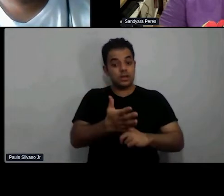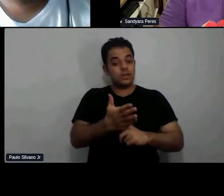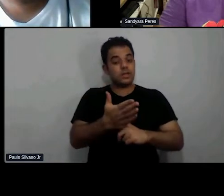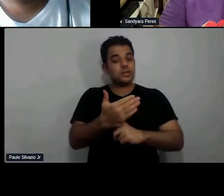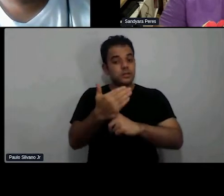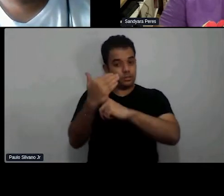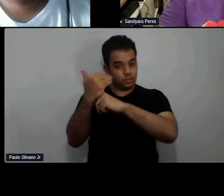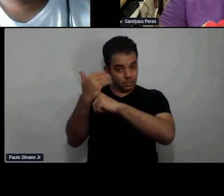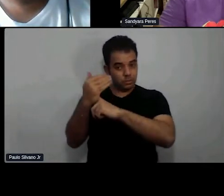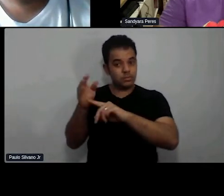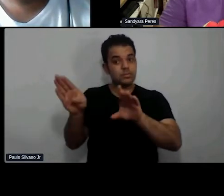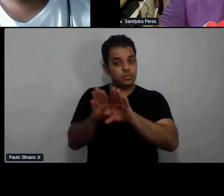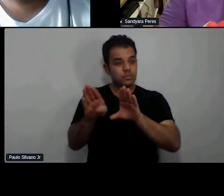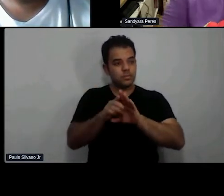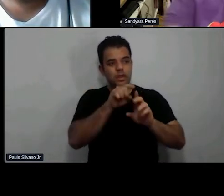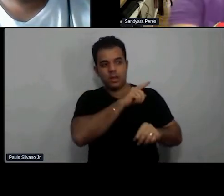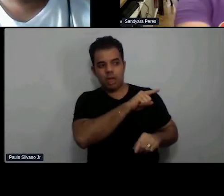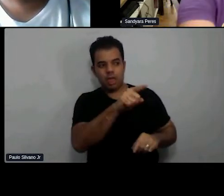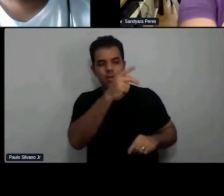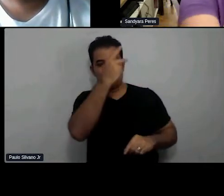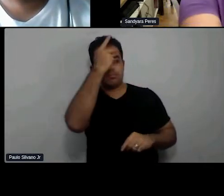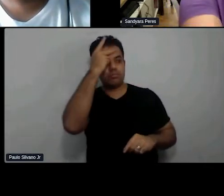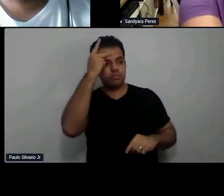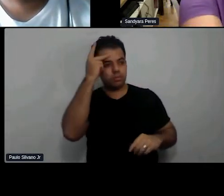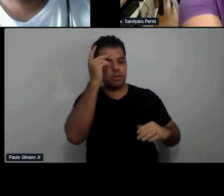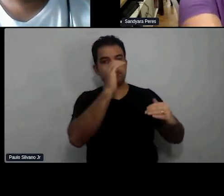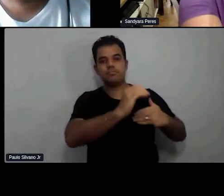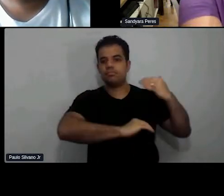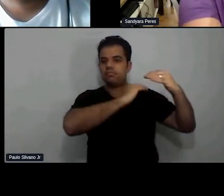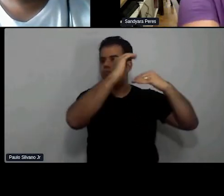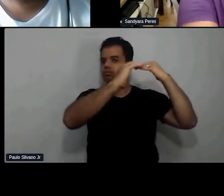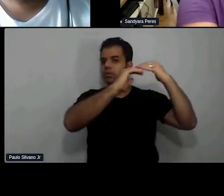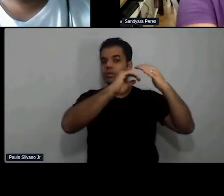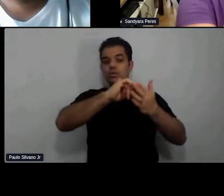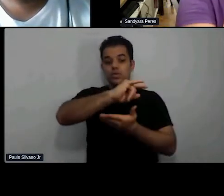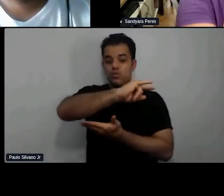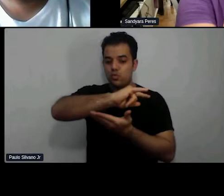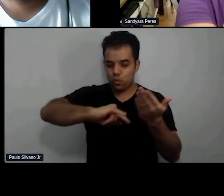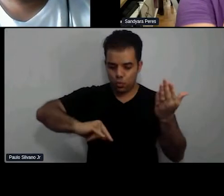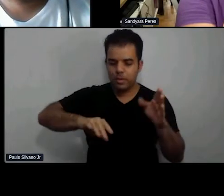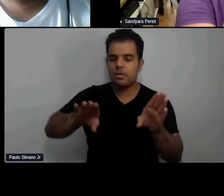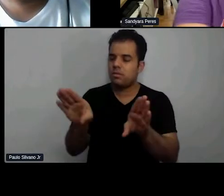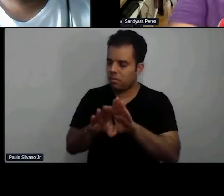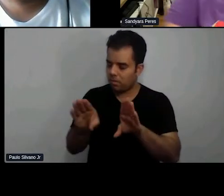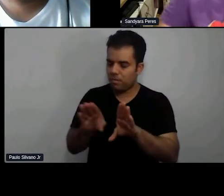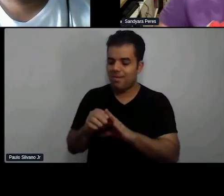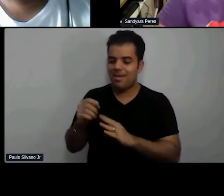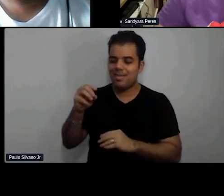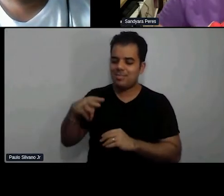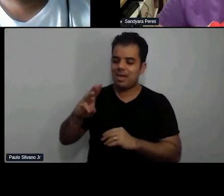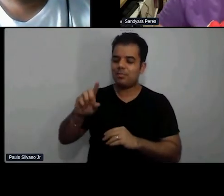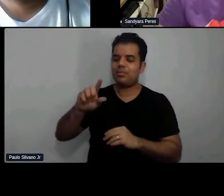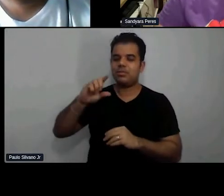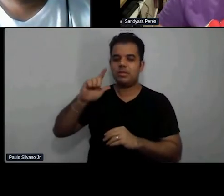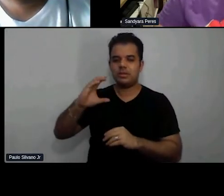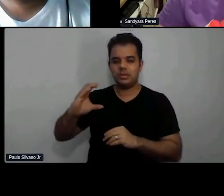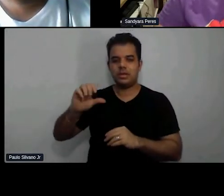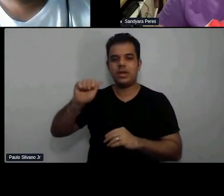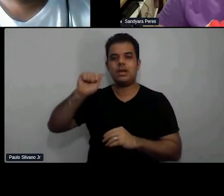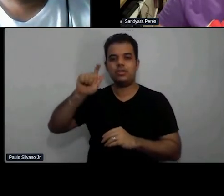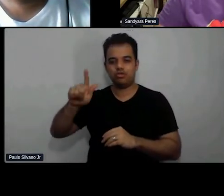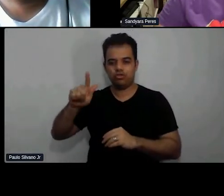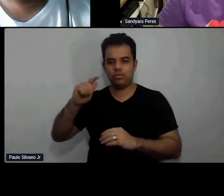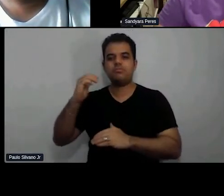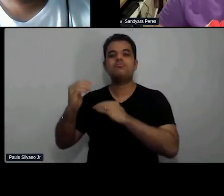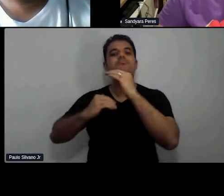tecnologia e pessoas evoluem, os documentos também, a WCAG ela evolui. Hoje ela está na versão 2.1, o pessoal